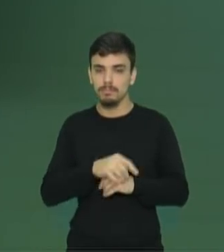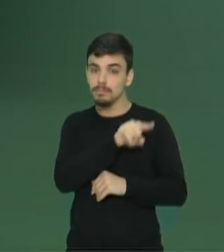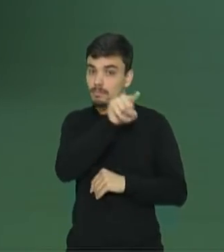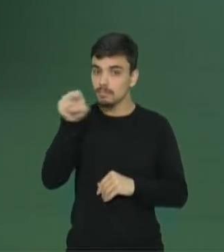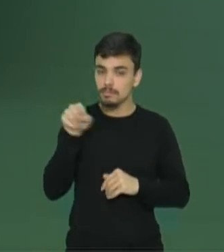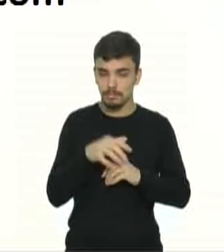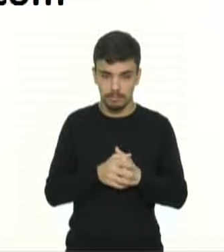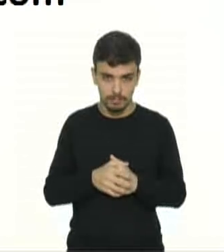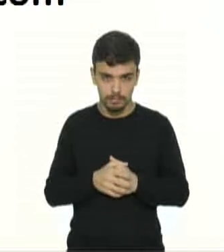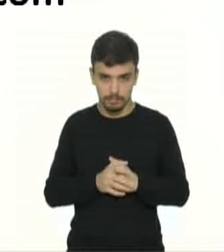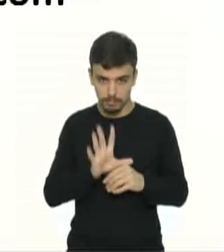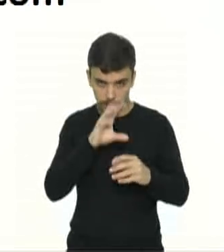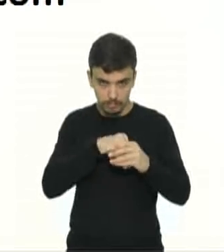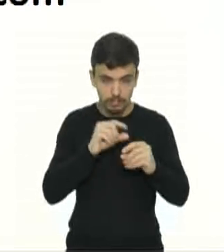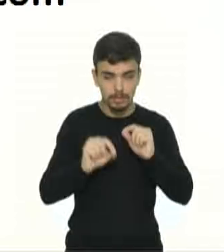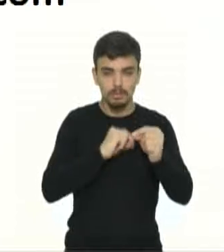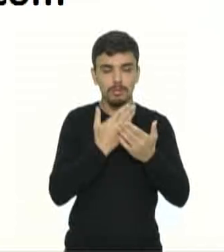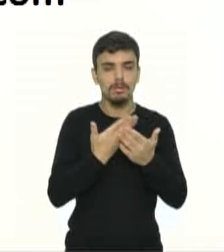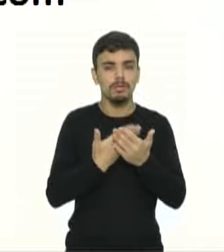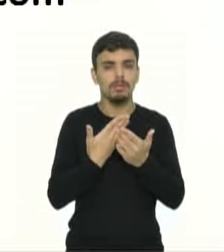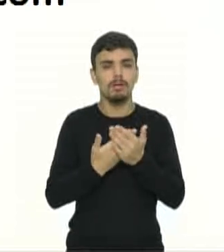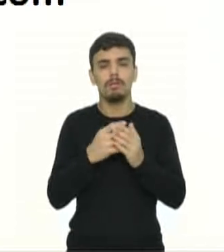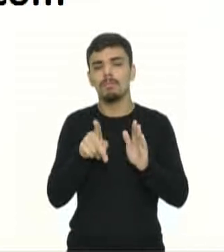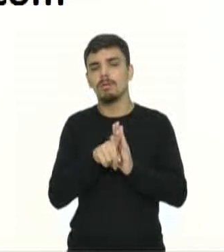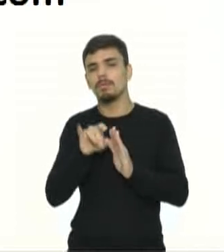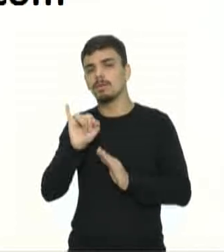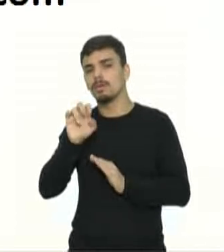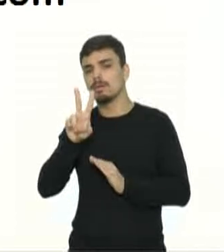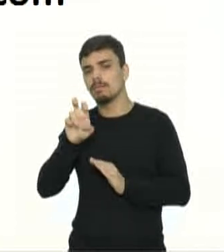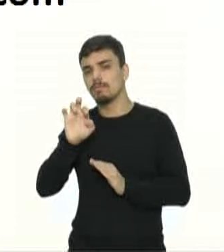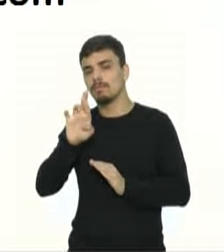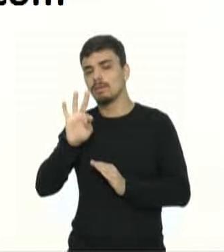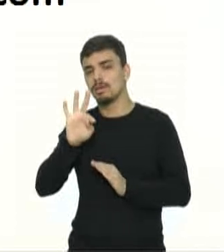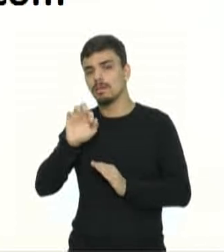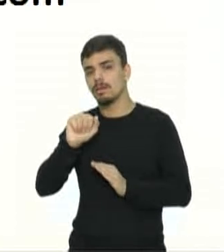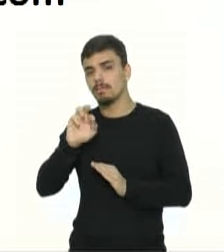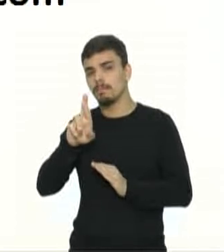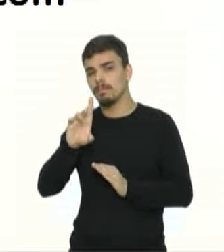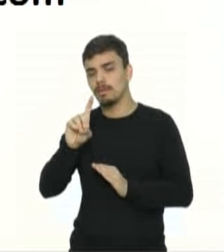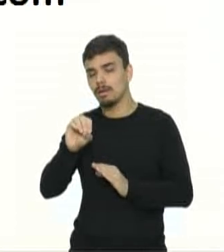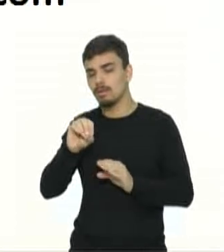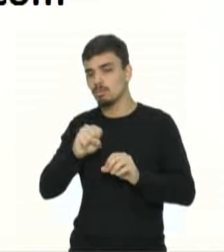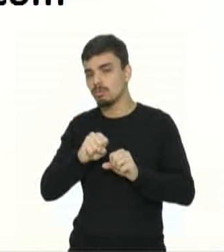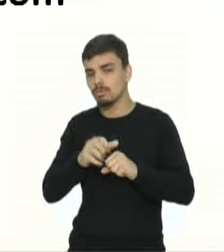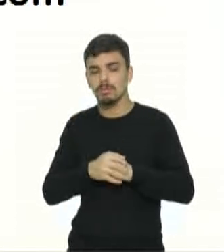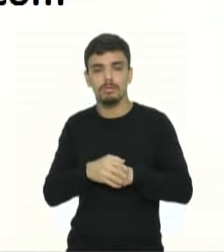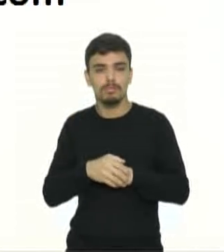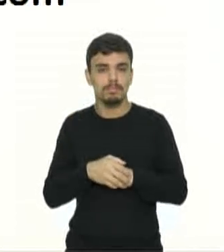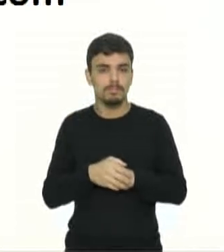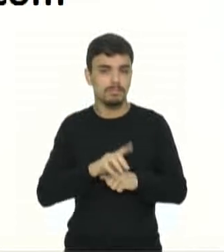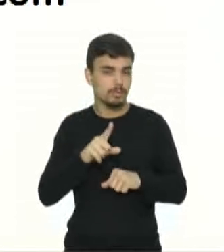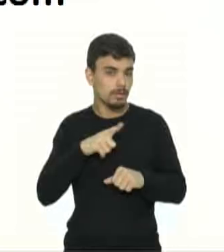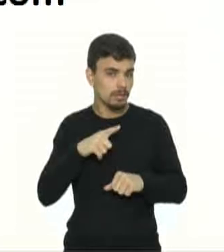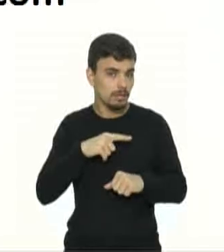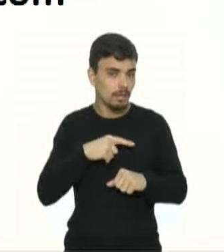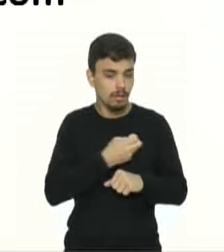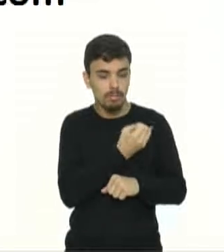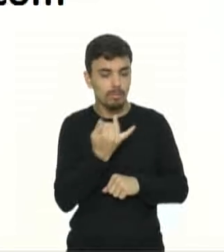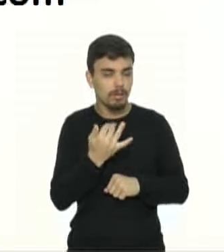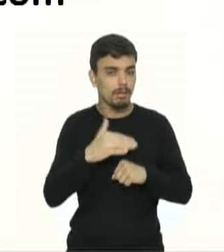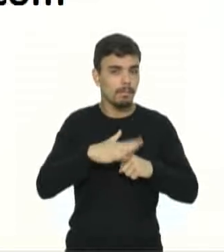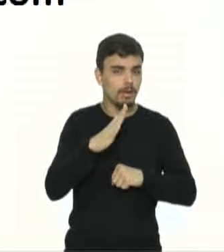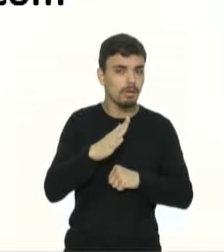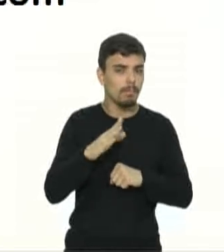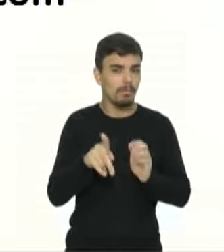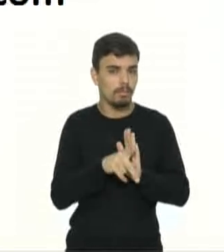vocês. Dentro do estudo dos invertebrados, o Filartrópoda merece atenção especial, por possuir o maior número de espécies